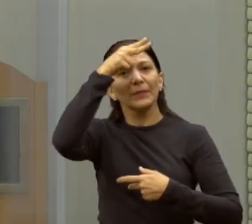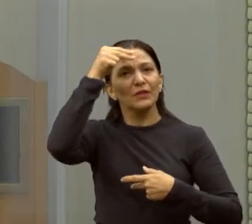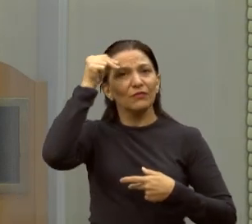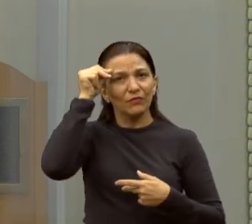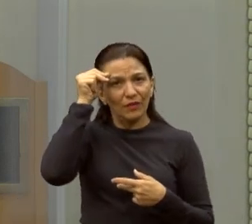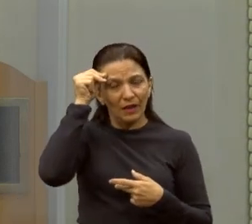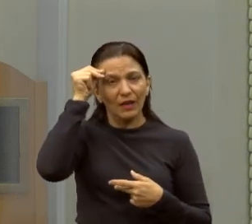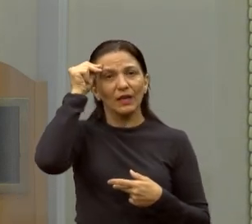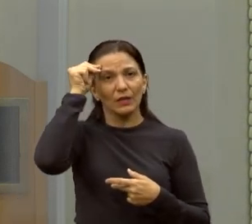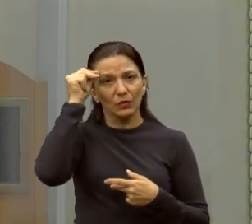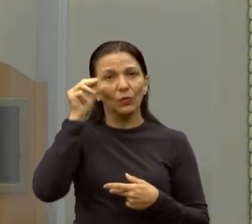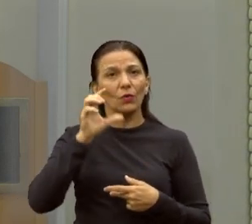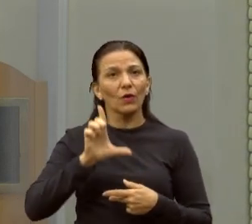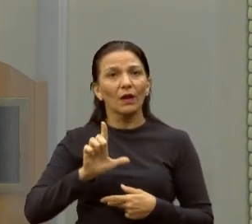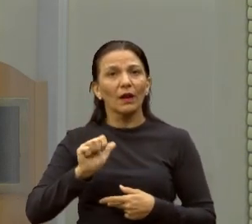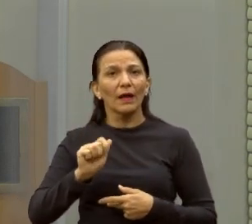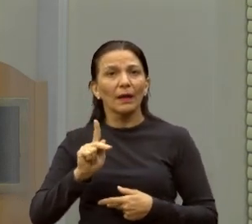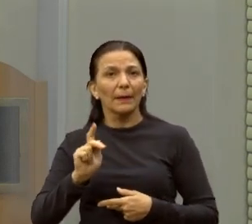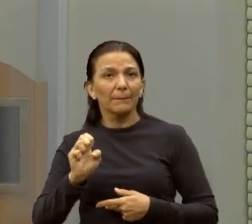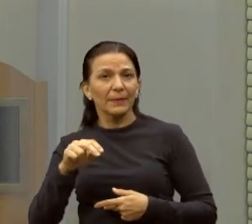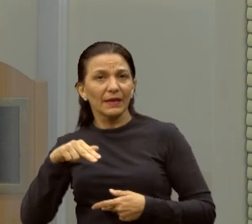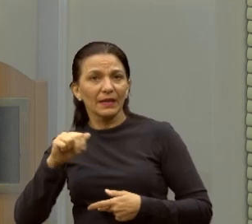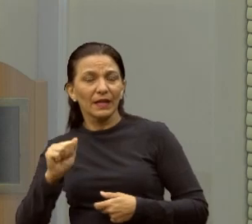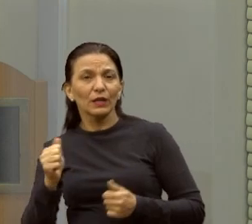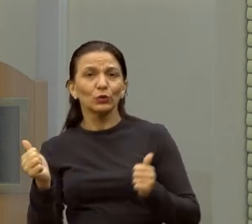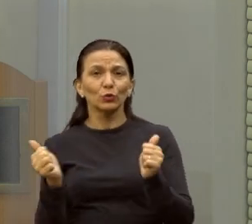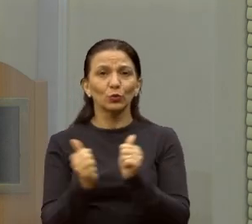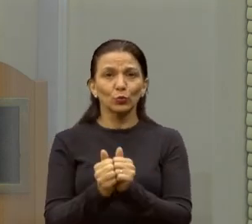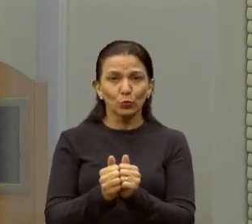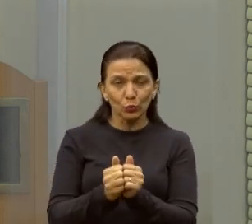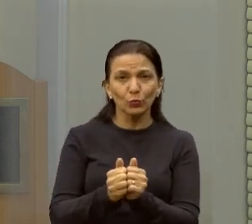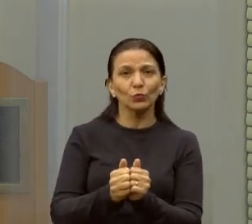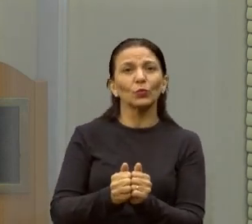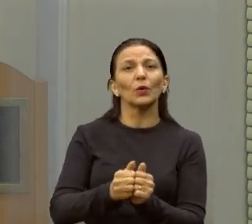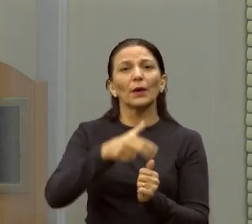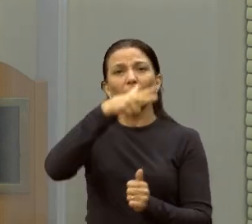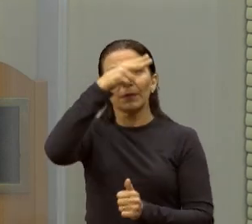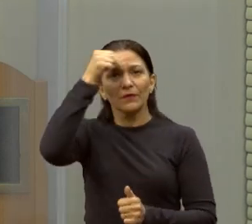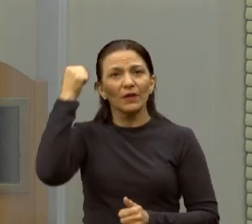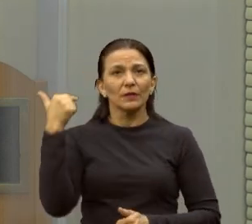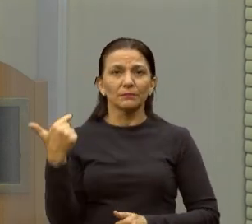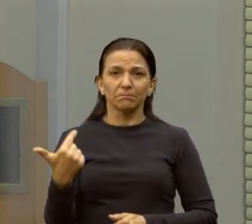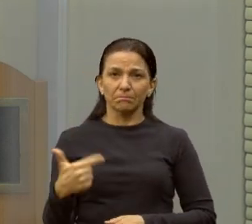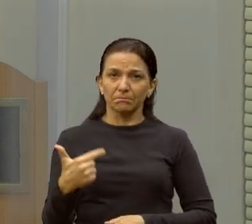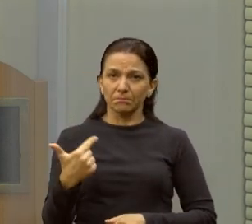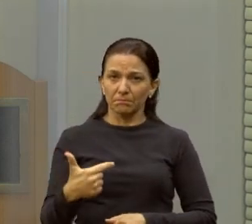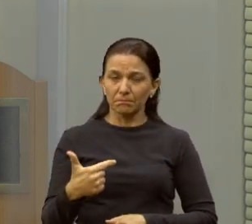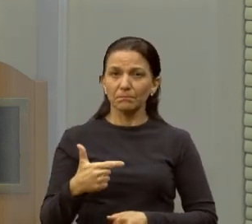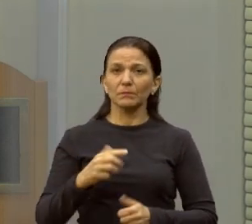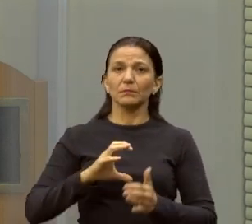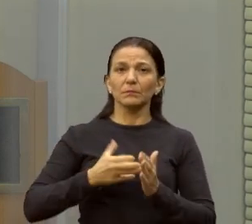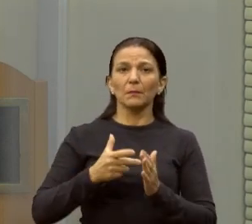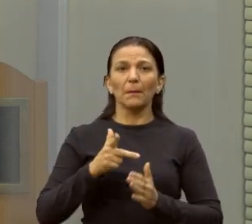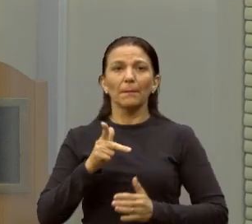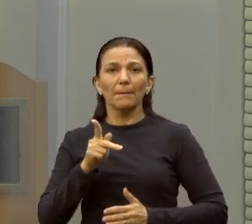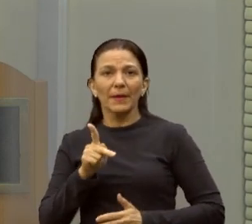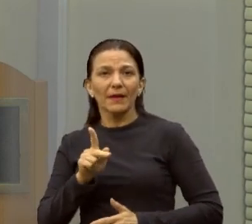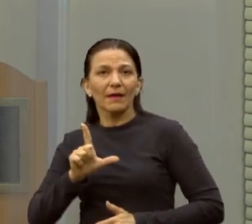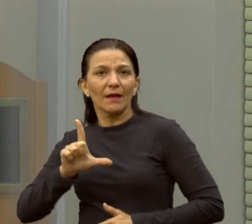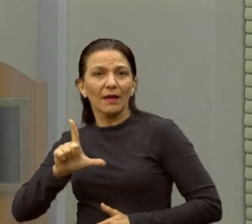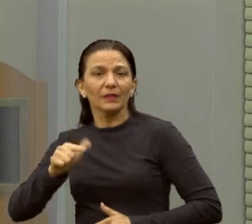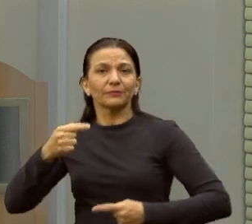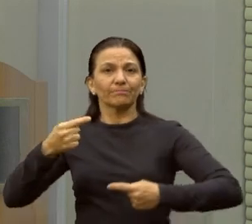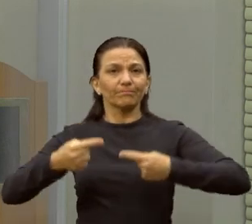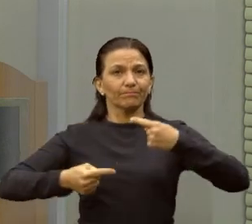pena para que ele esteja aqui junto com a sua vice e com todos os vereadores do pl também para participar dessa discussão para que a gente